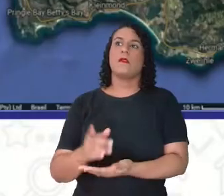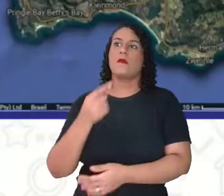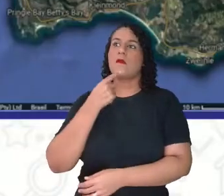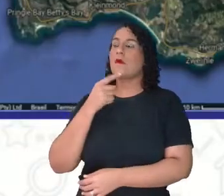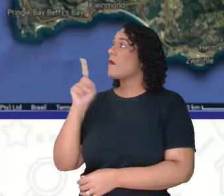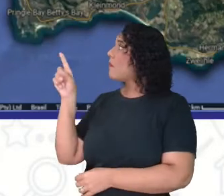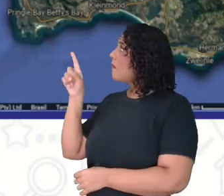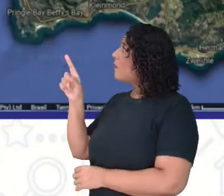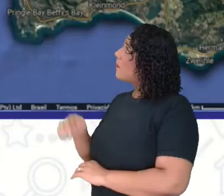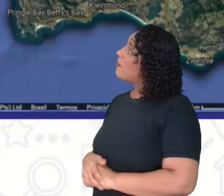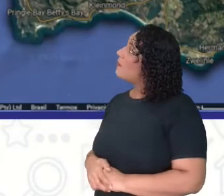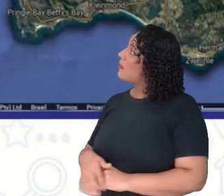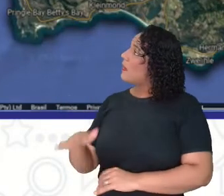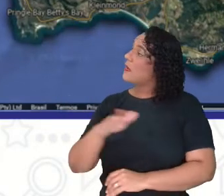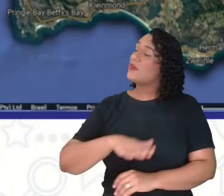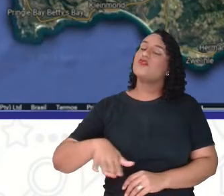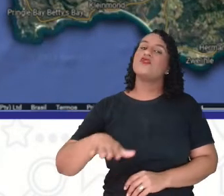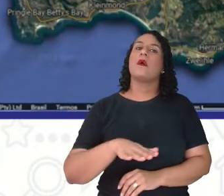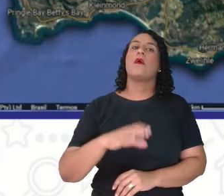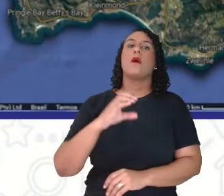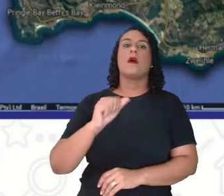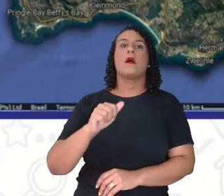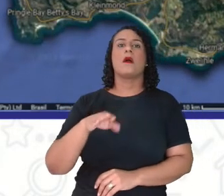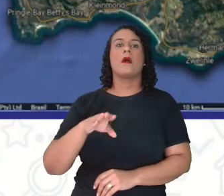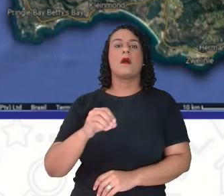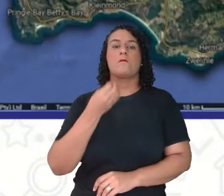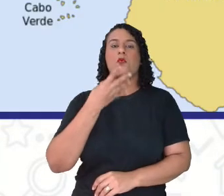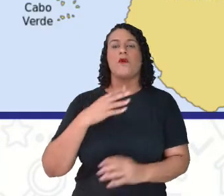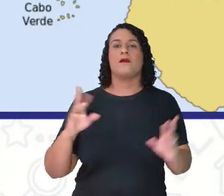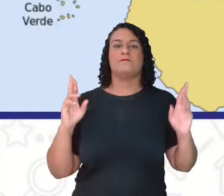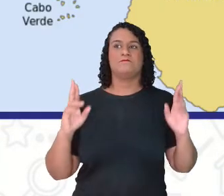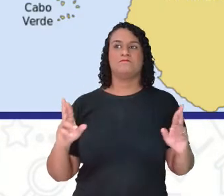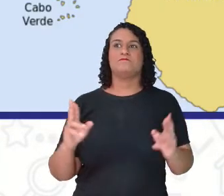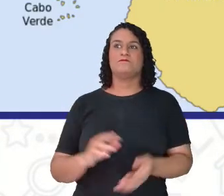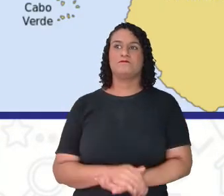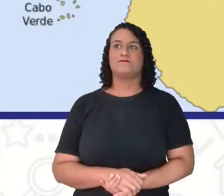Boa Esperança, essa região aqui, ó, ok? Então,